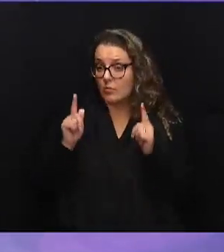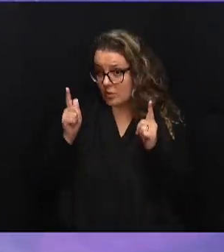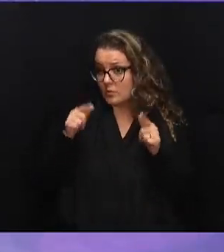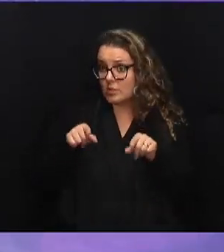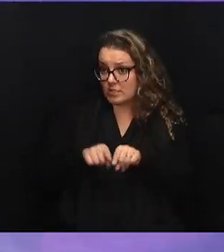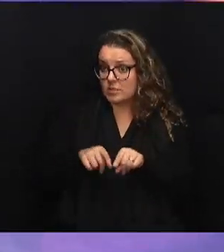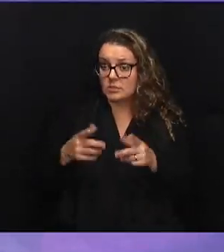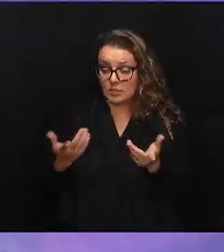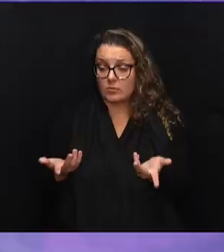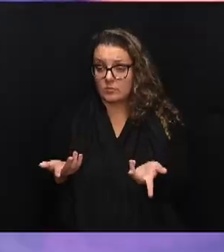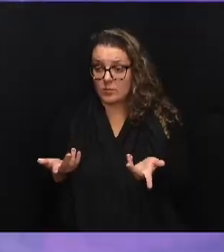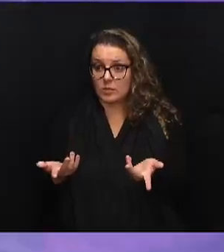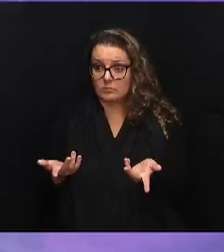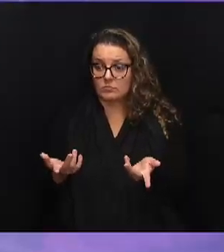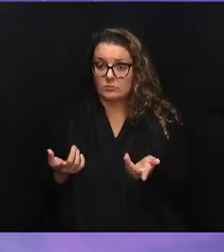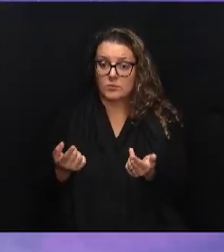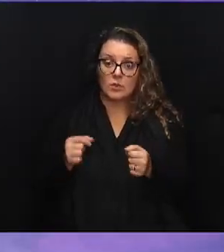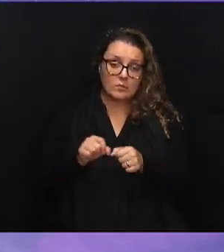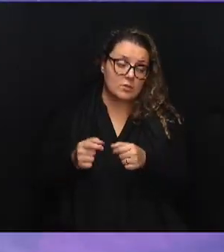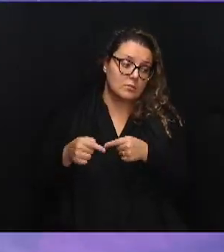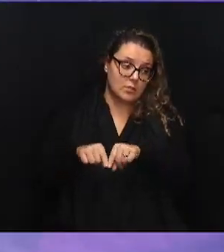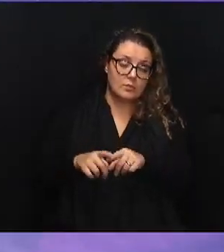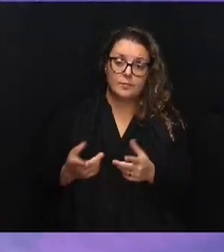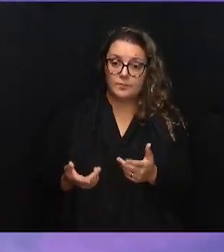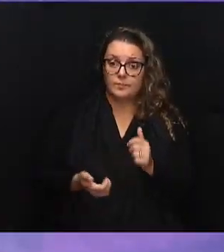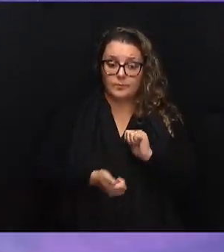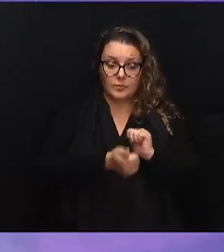Então assim, fazendo um paralelo, a gente vê o futebol